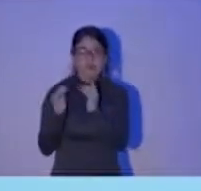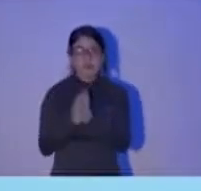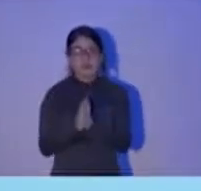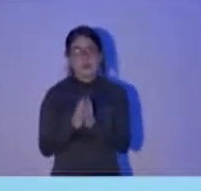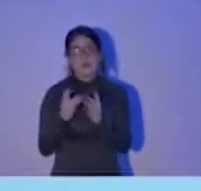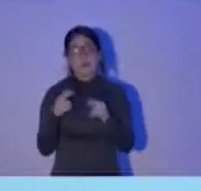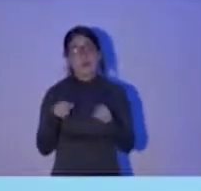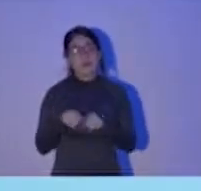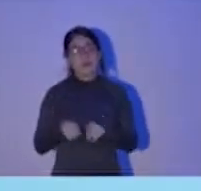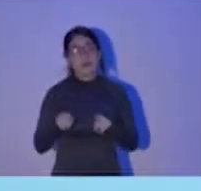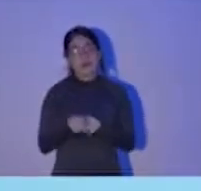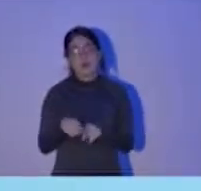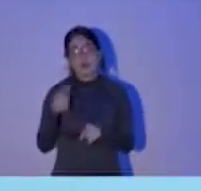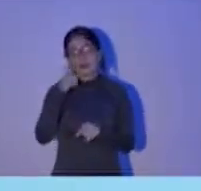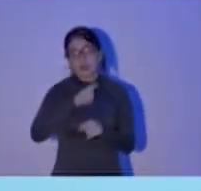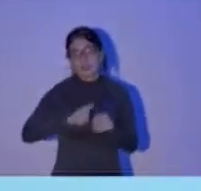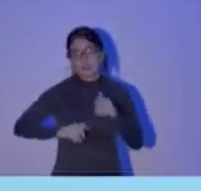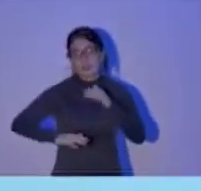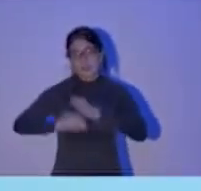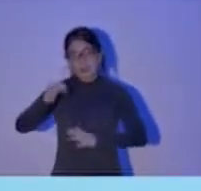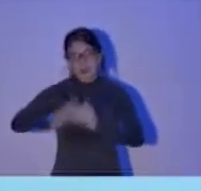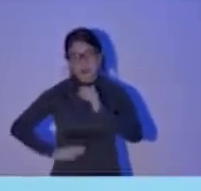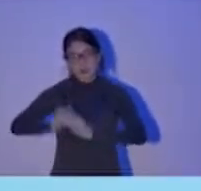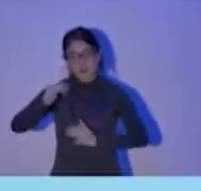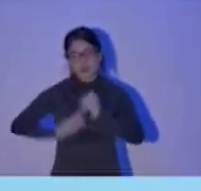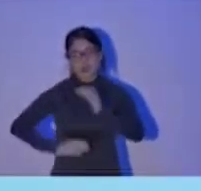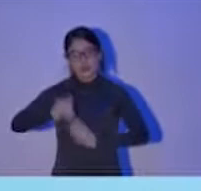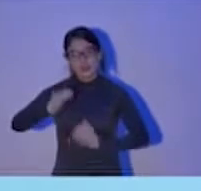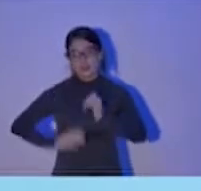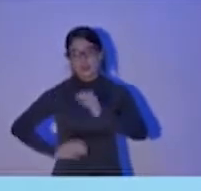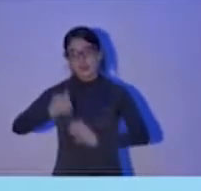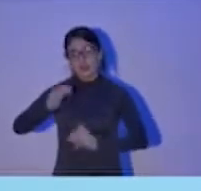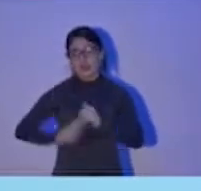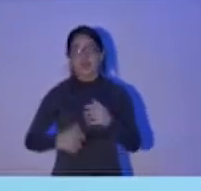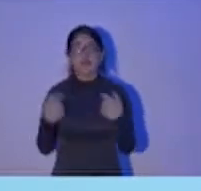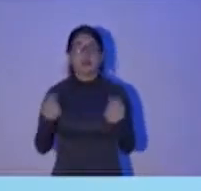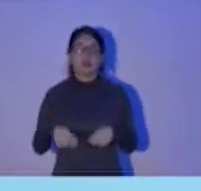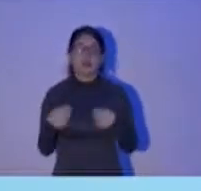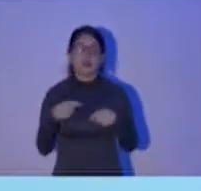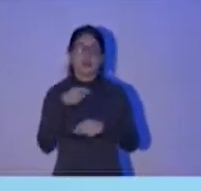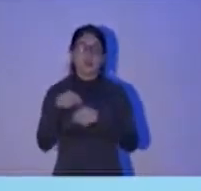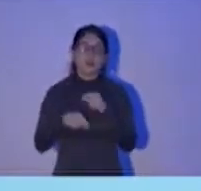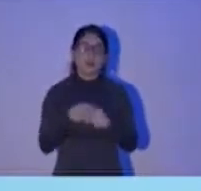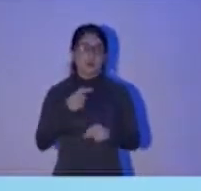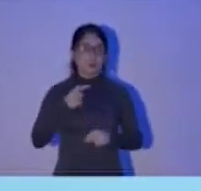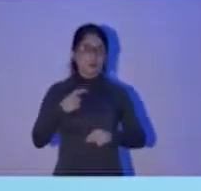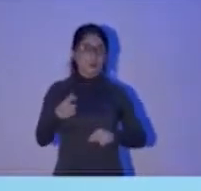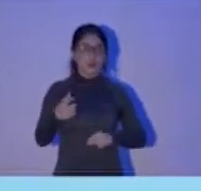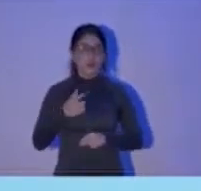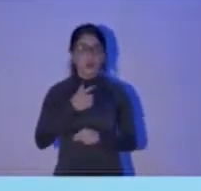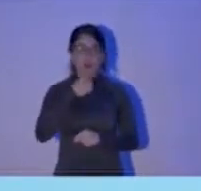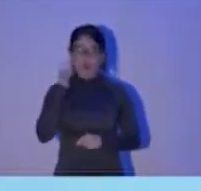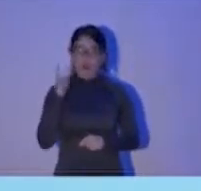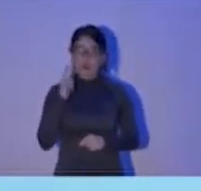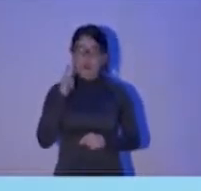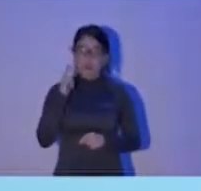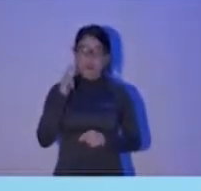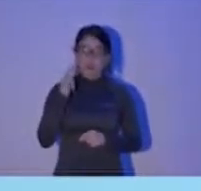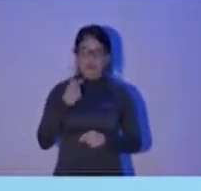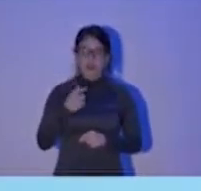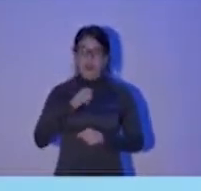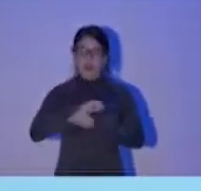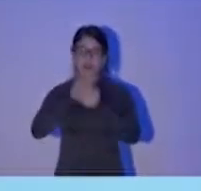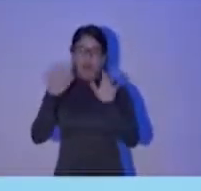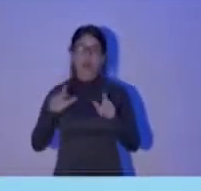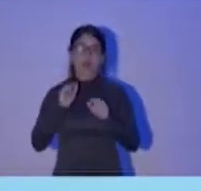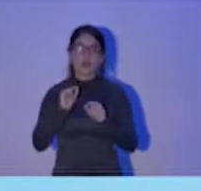para as ações pelos pontos comuns. Eu acho que mais ficou muito evidente aqui que os pontos comuns são aqueles